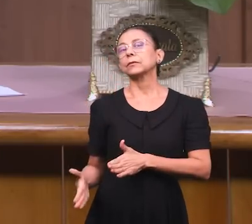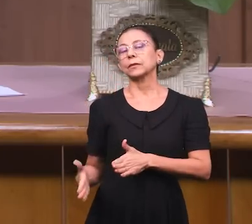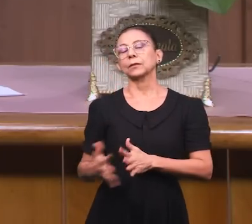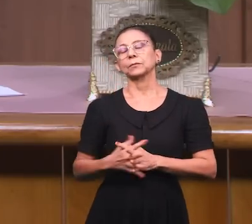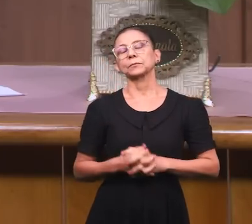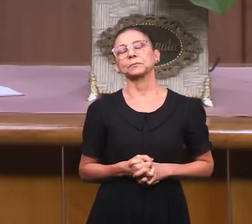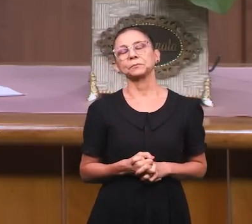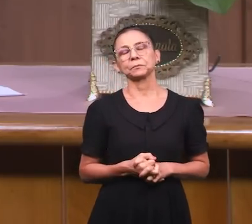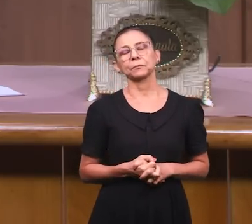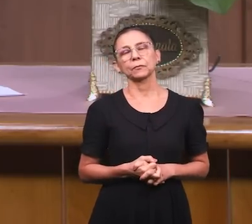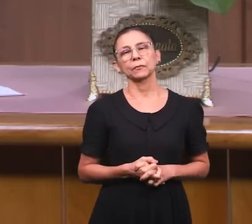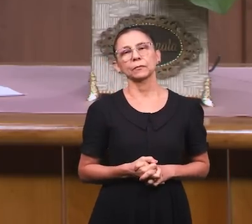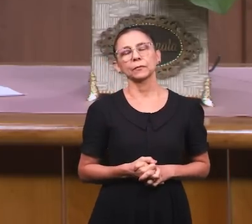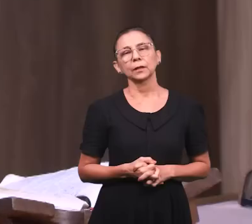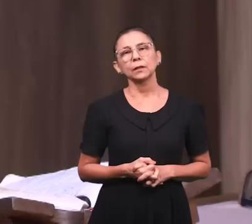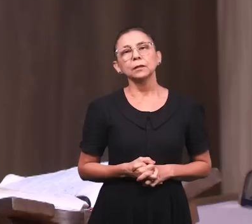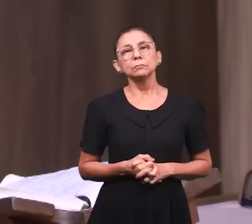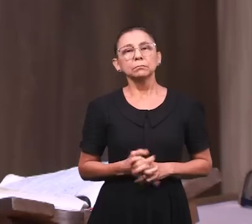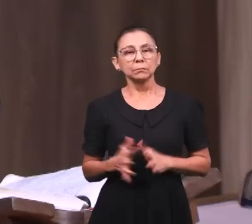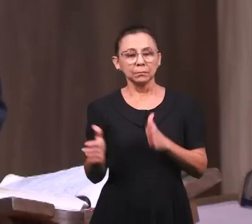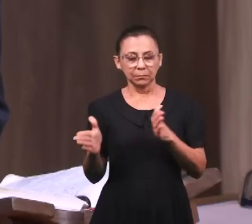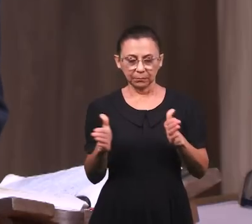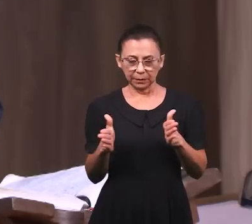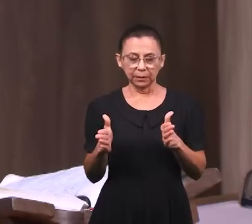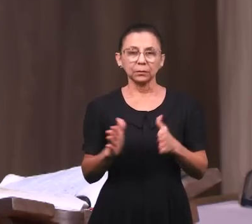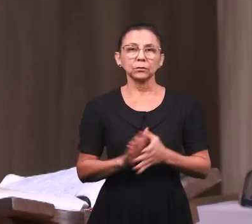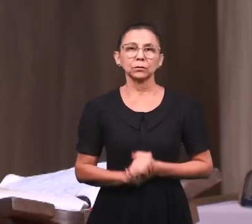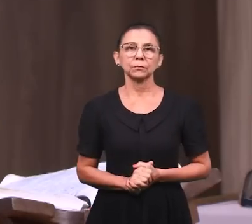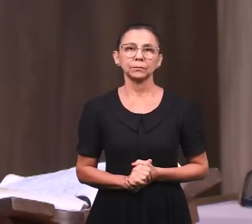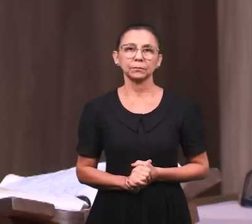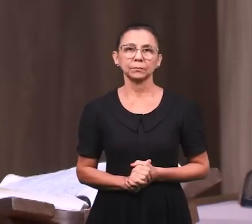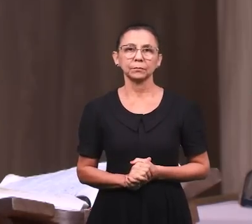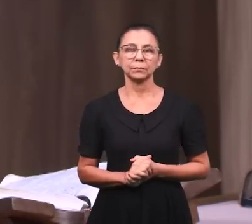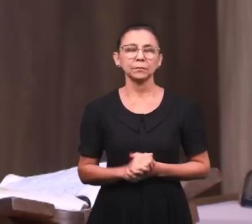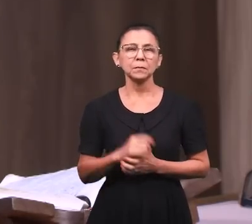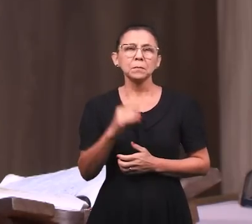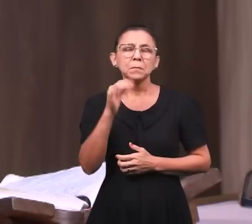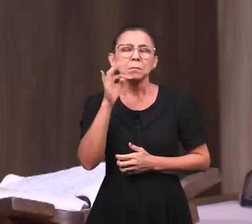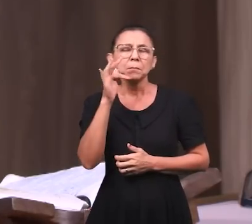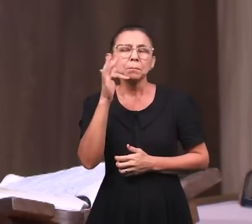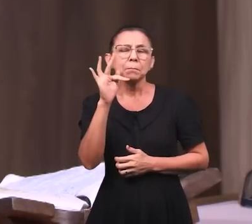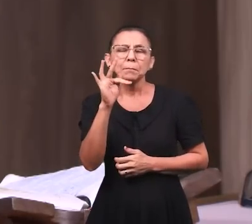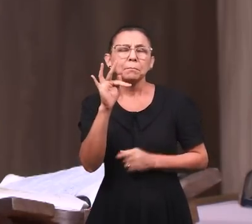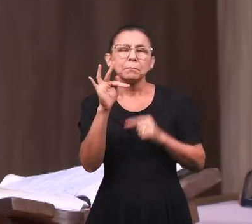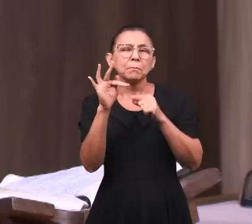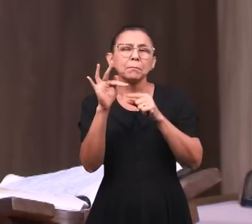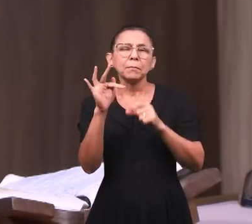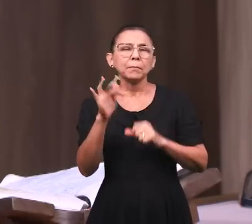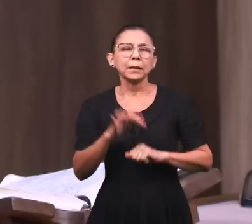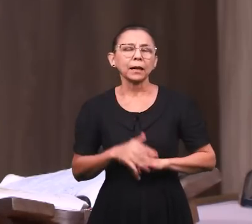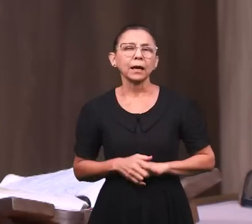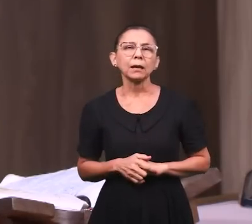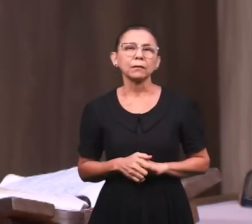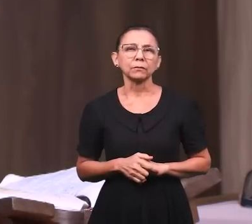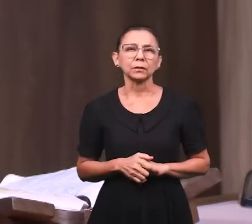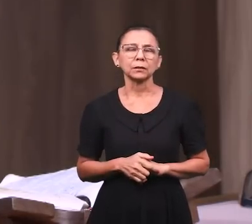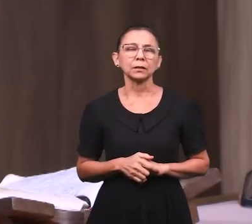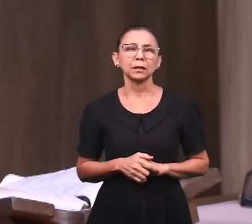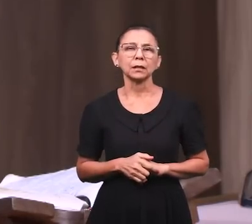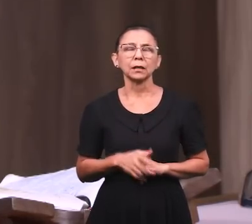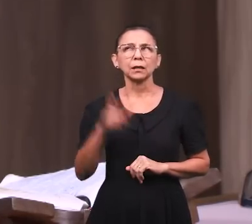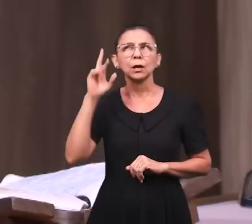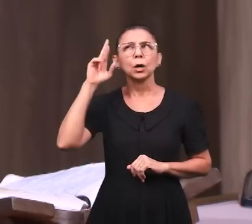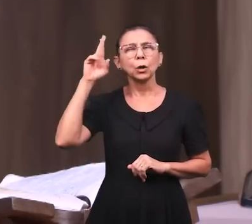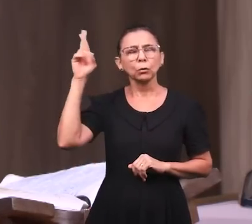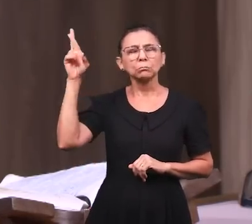fiel nessa última hora vive. Nós vivemos um tempo chamado tempo do breve. Esse tempo é um tempo